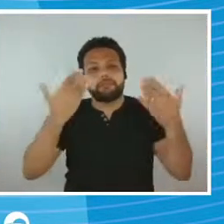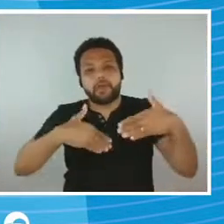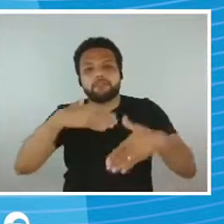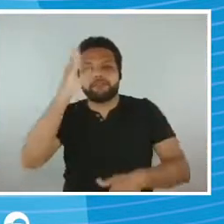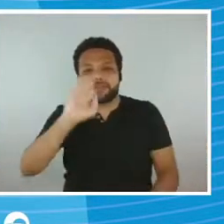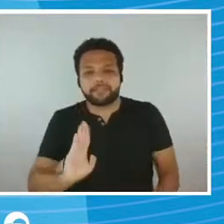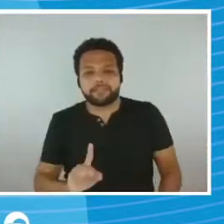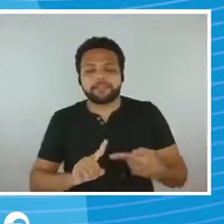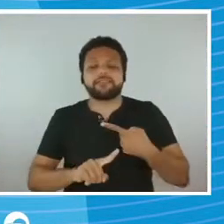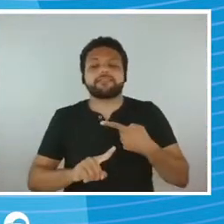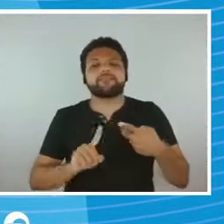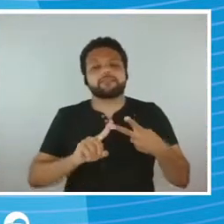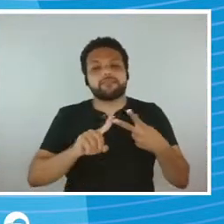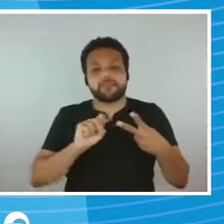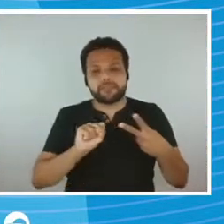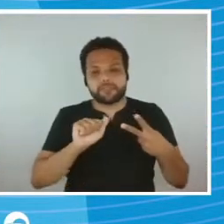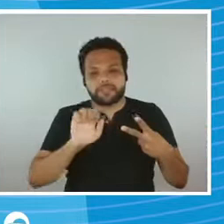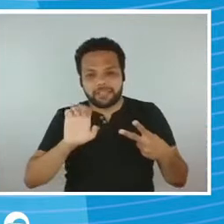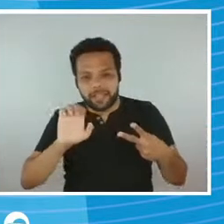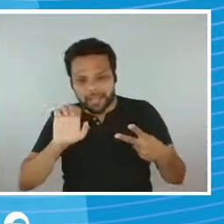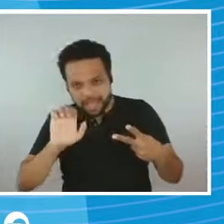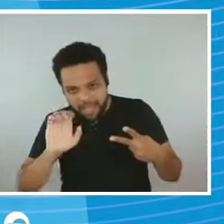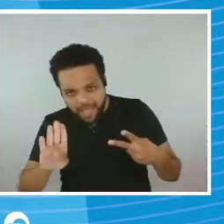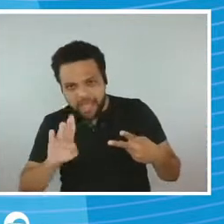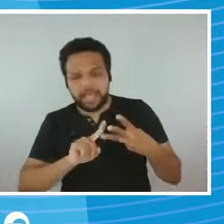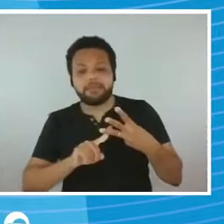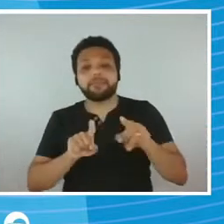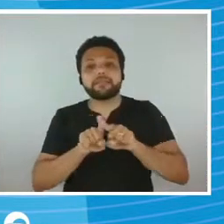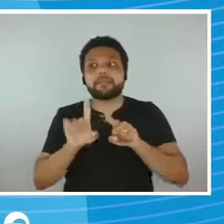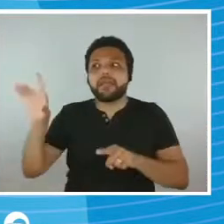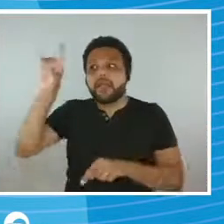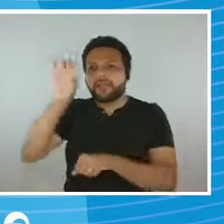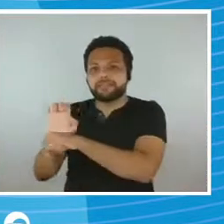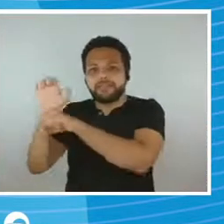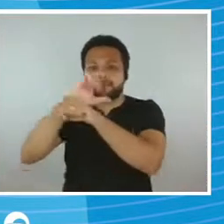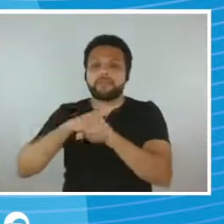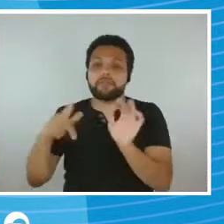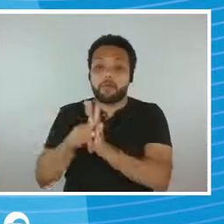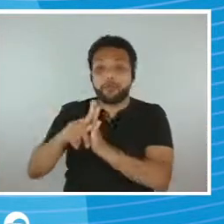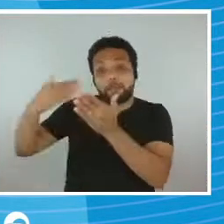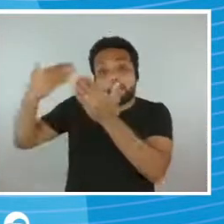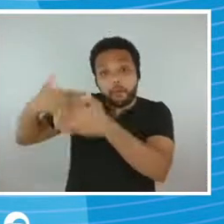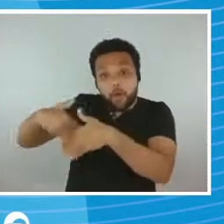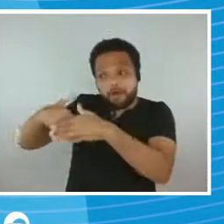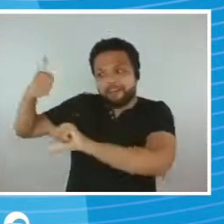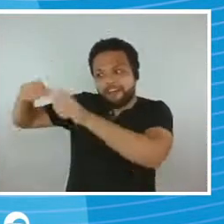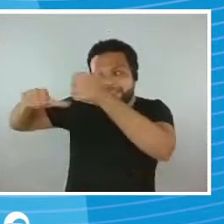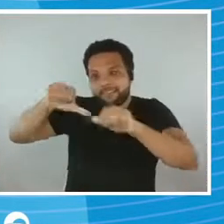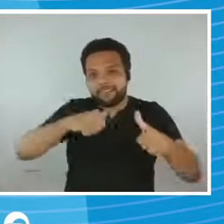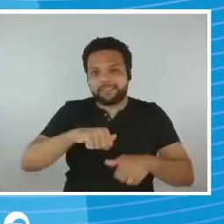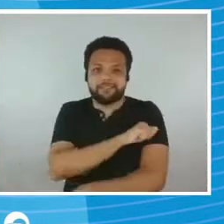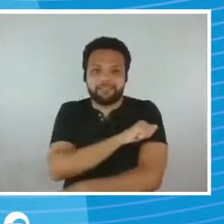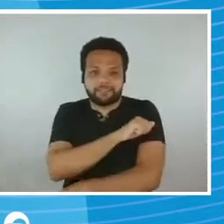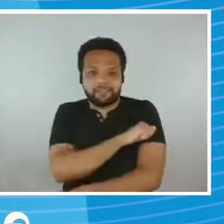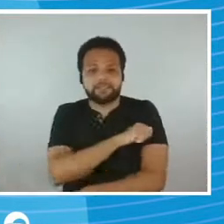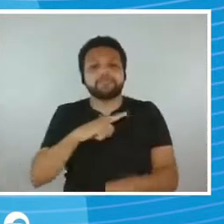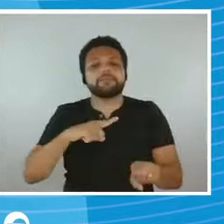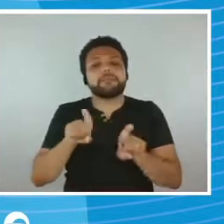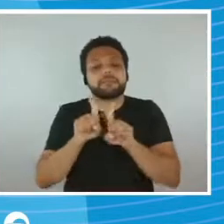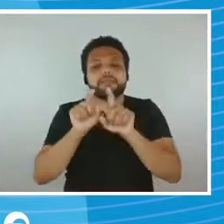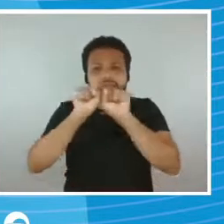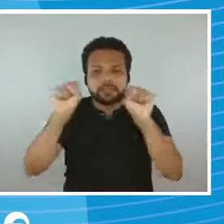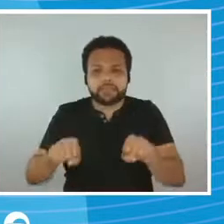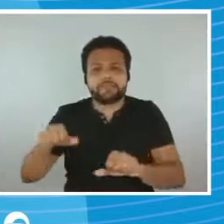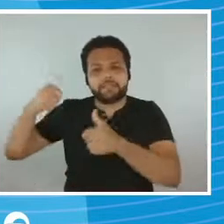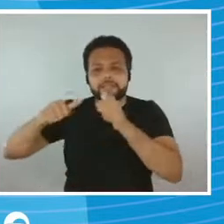chamada SPAES, cada estado tem uma dessas avaliações de larga escala. Elas olham lá de cima o sistema, elas avaliam o sistema educacional como um todo